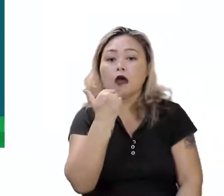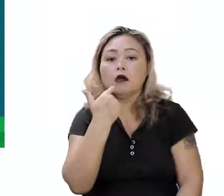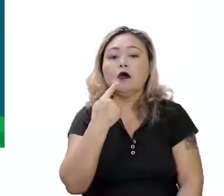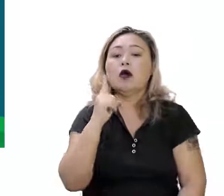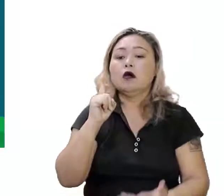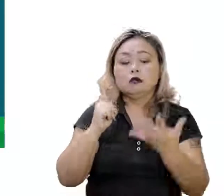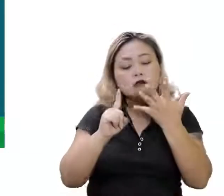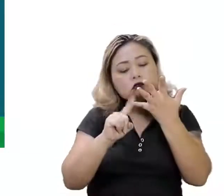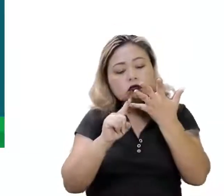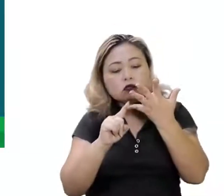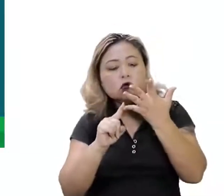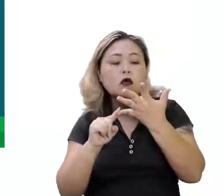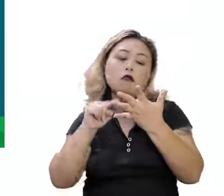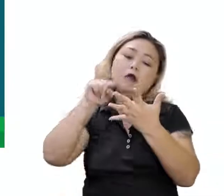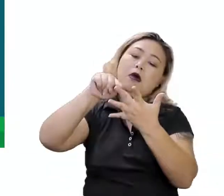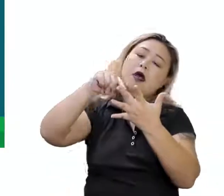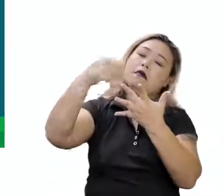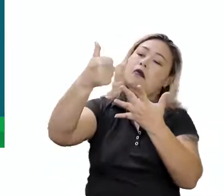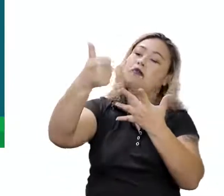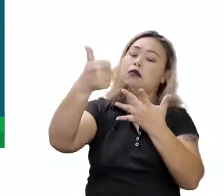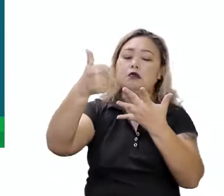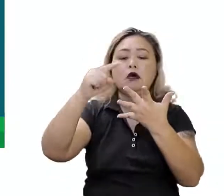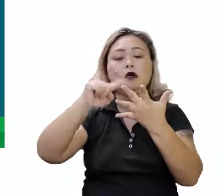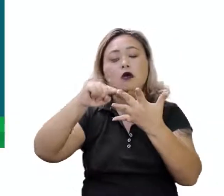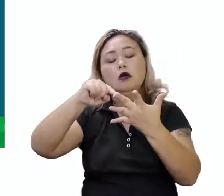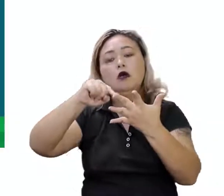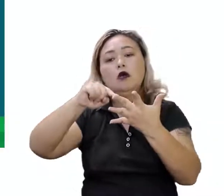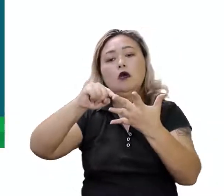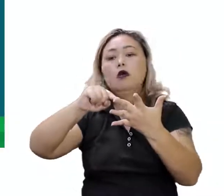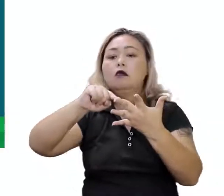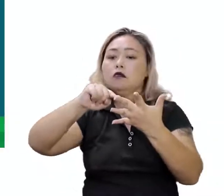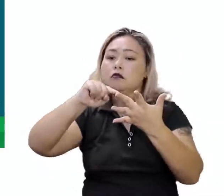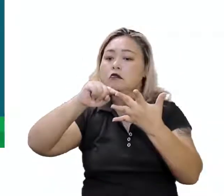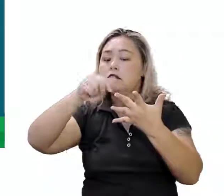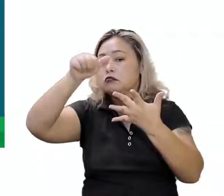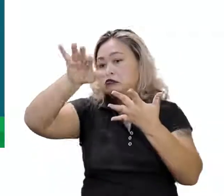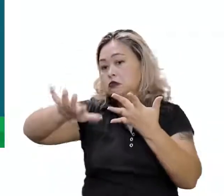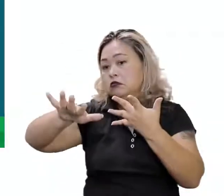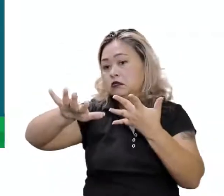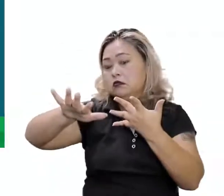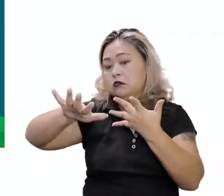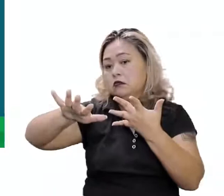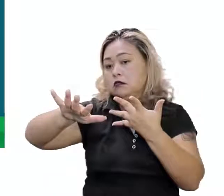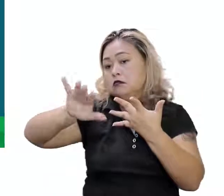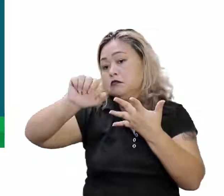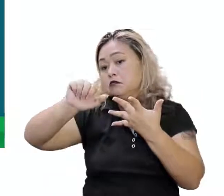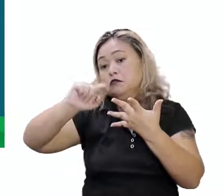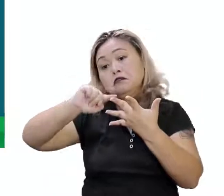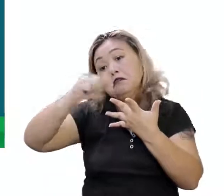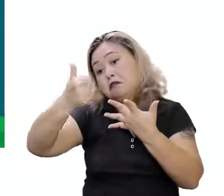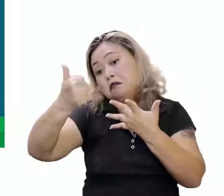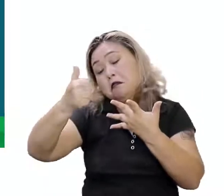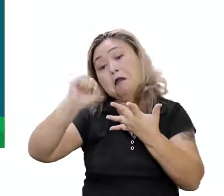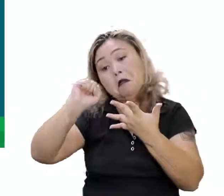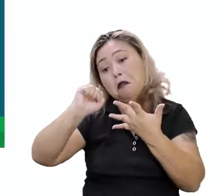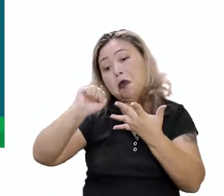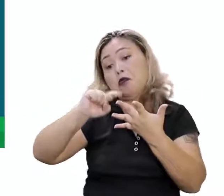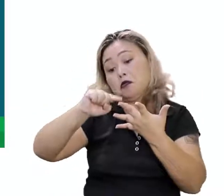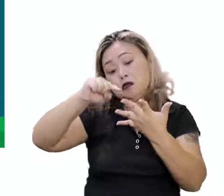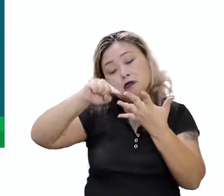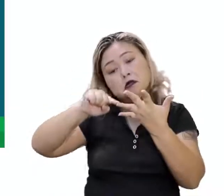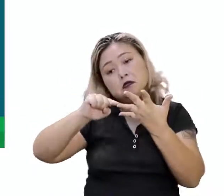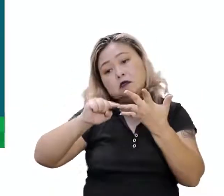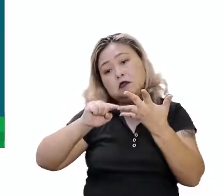do produtor você pode ter um consumidor primário, esse organismo ocupando no momento como consumidor primário, mas se é